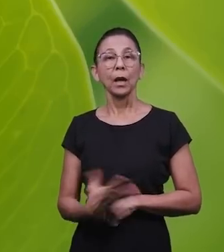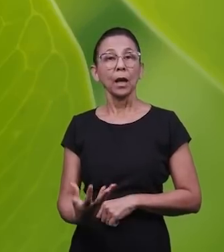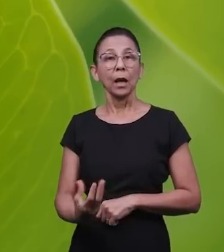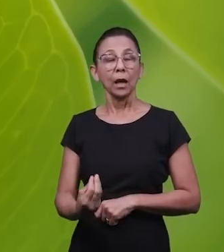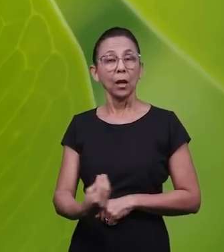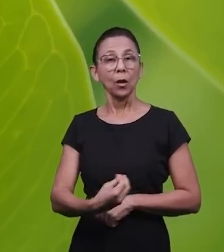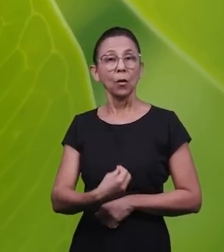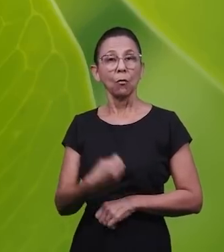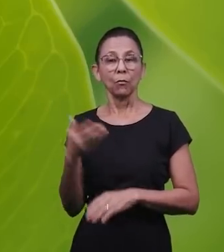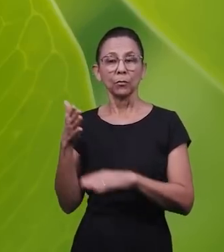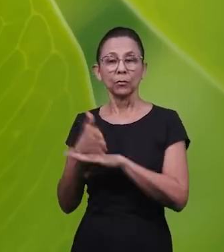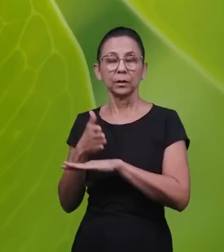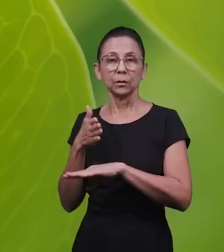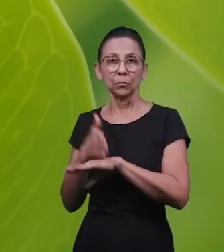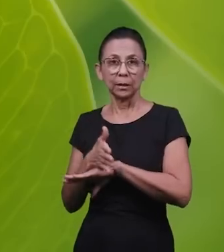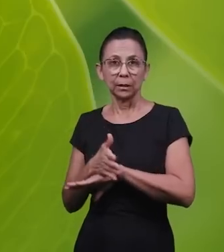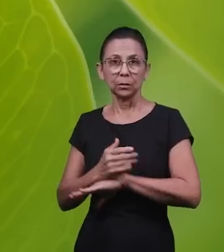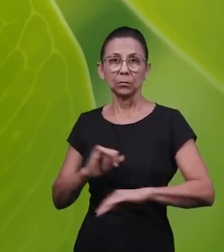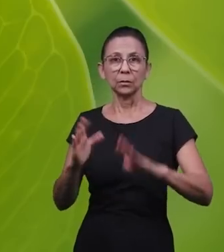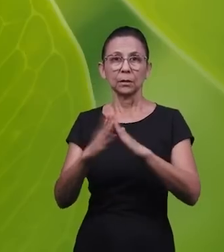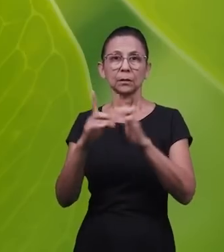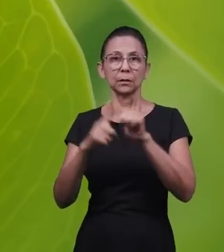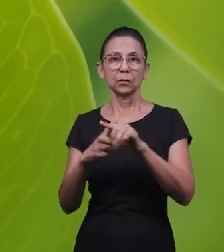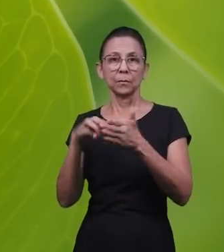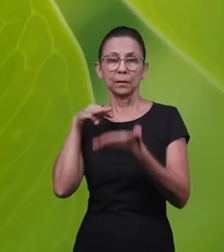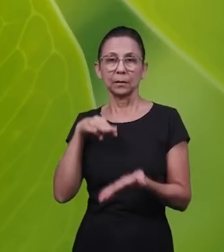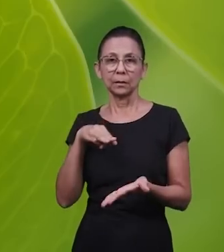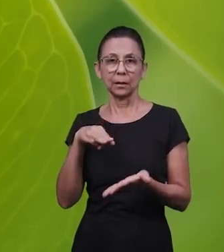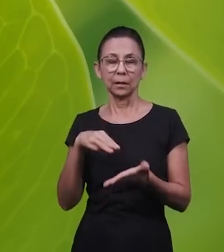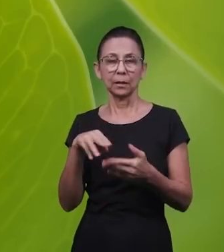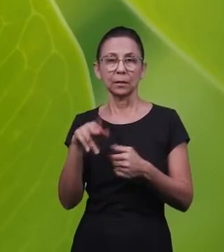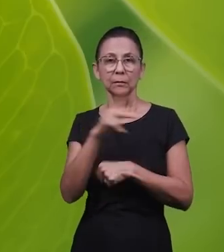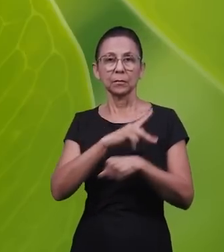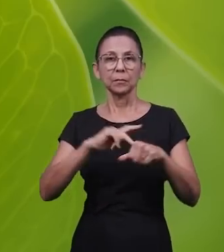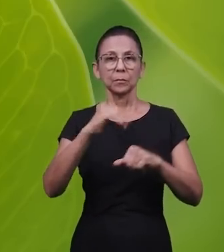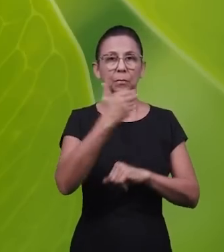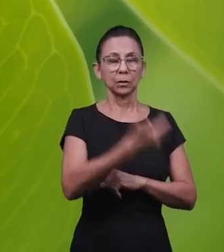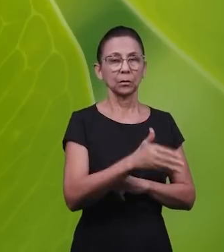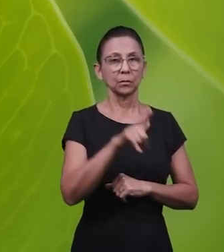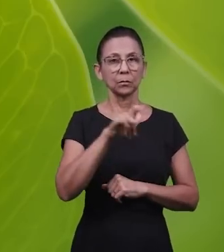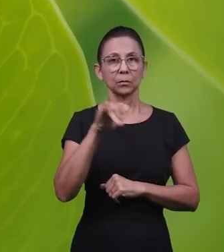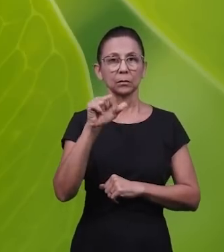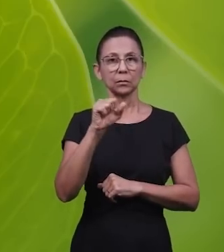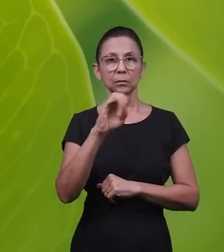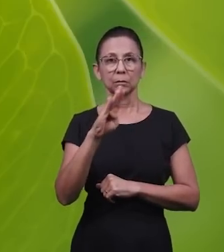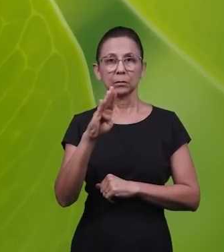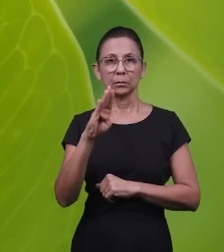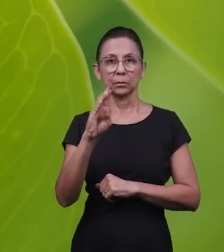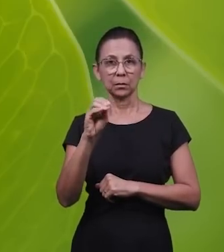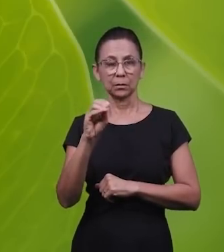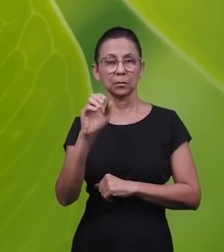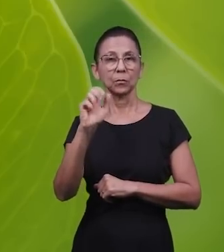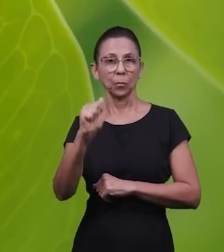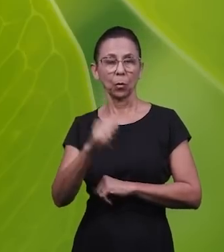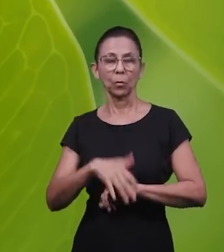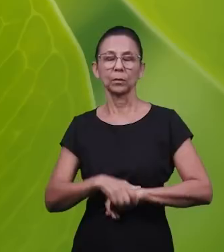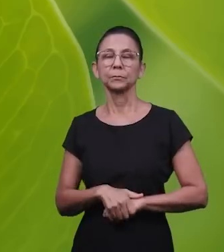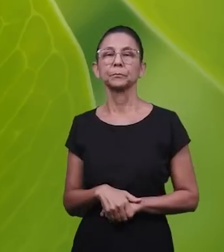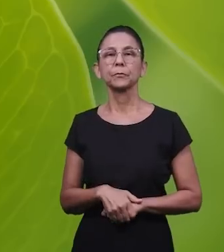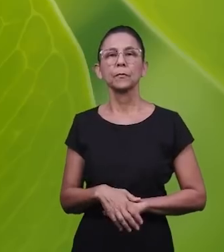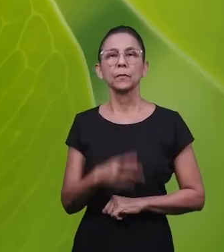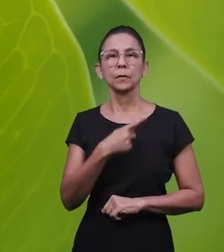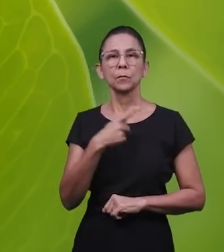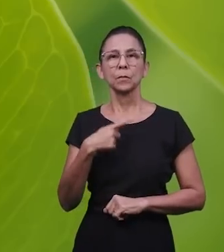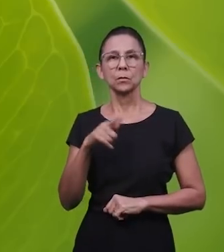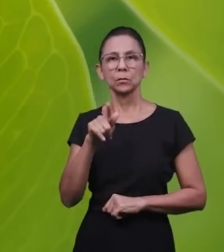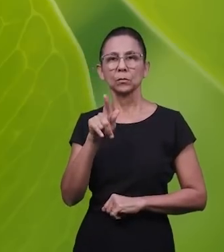faço parte da Igreja Cristã Maranata em Lisboa, Portugal, que está sob o ministério do pastor Gerson de Luz. Nós estamos aqui